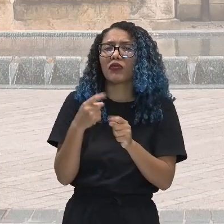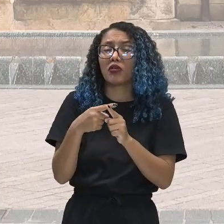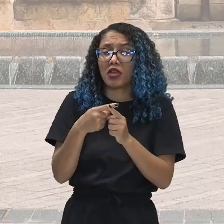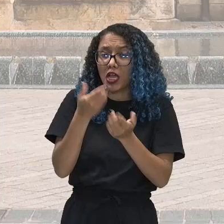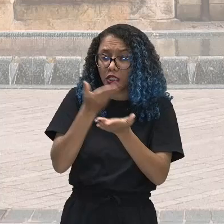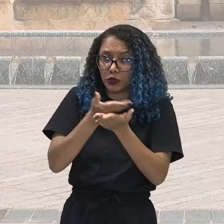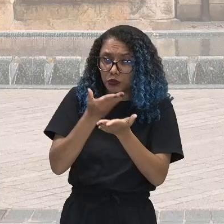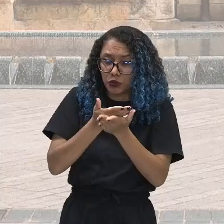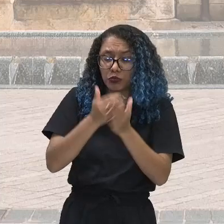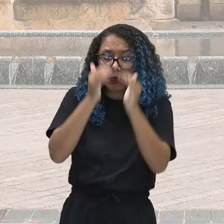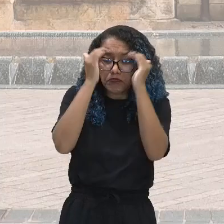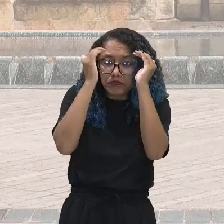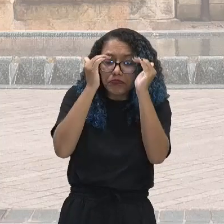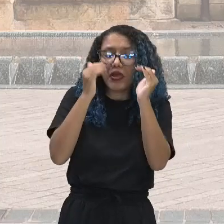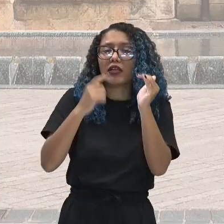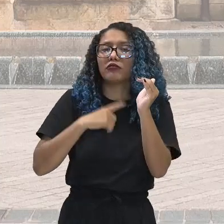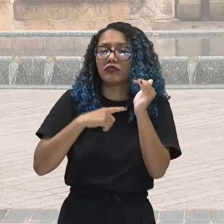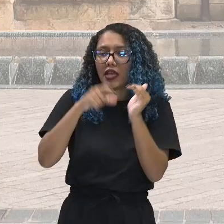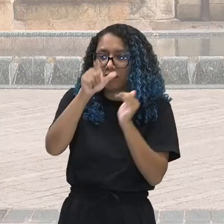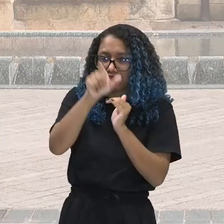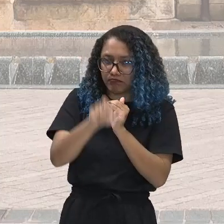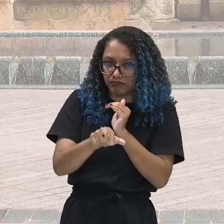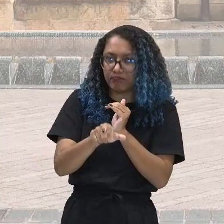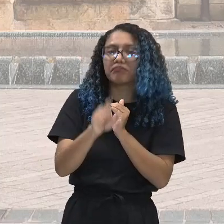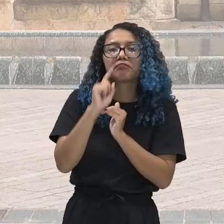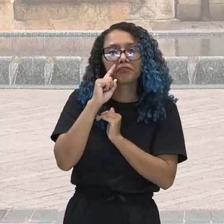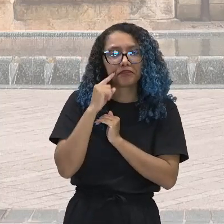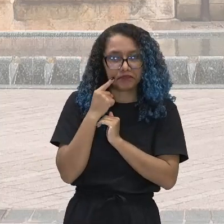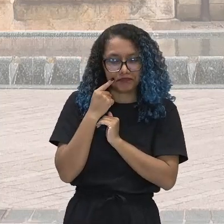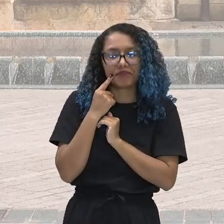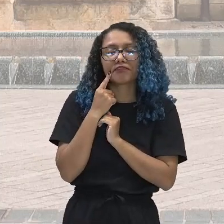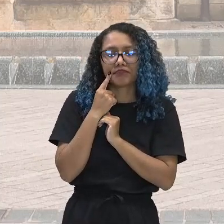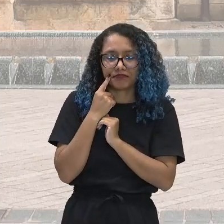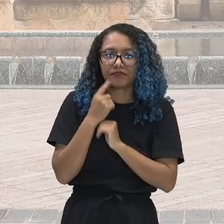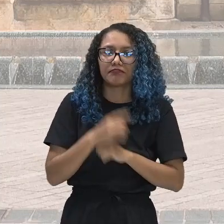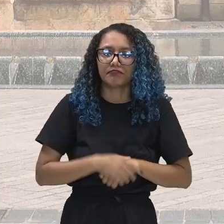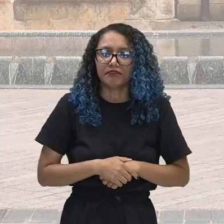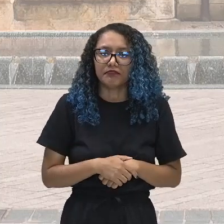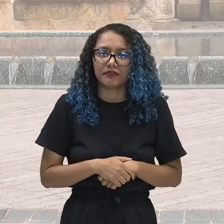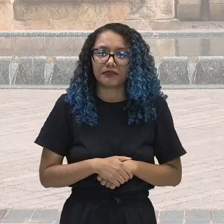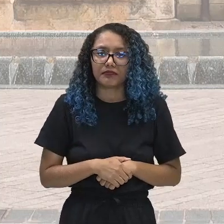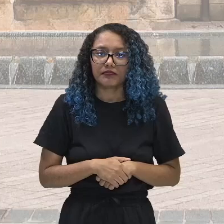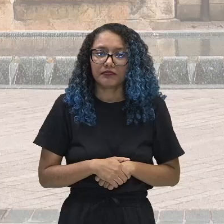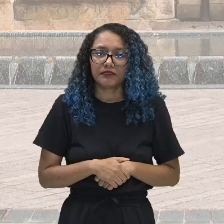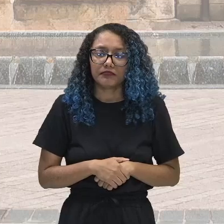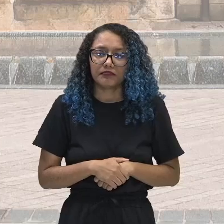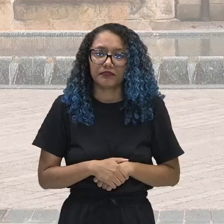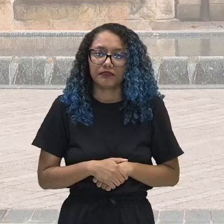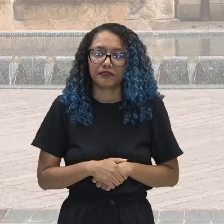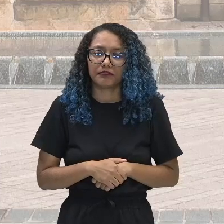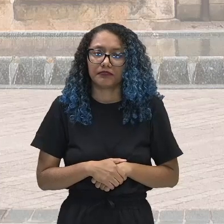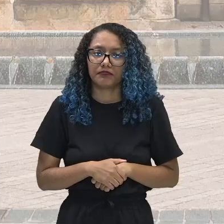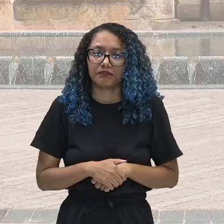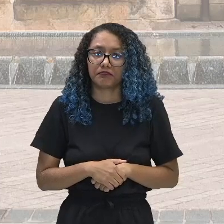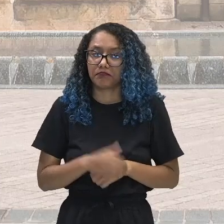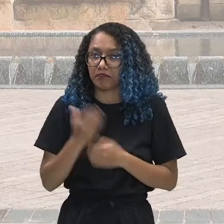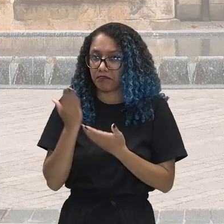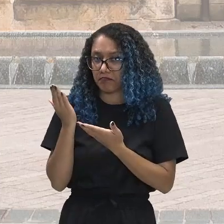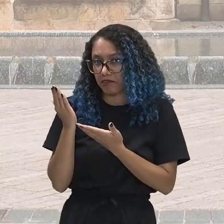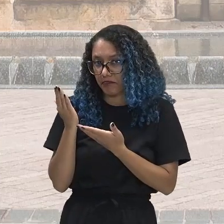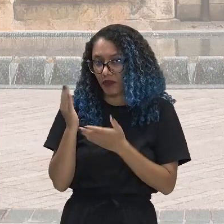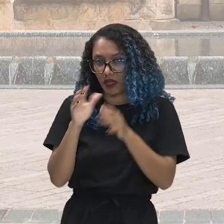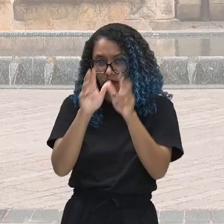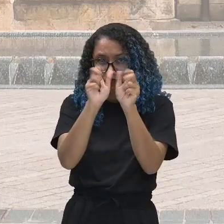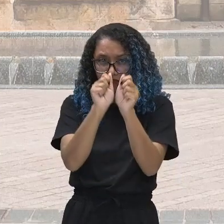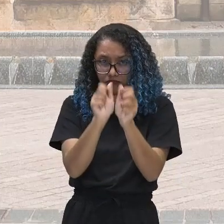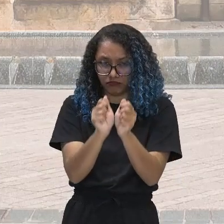os pensamentos que foram deixados por Émile Durkheim. Sim, este busto